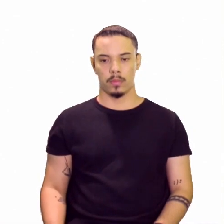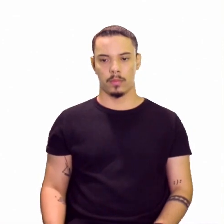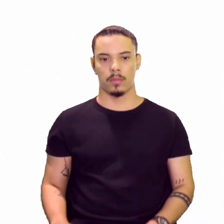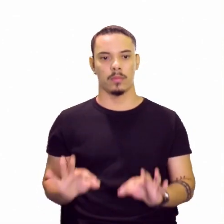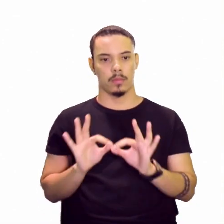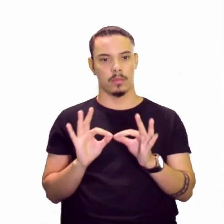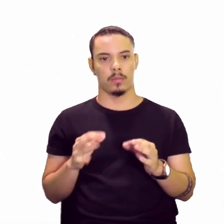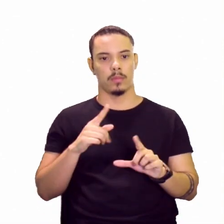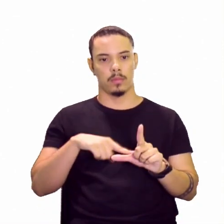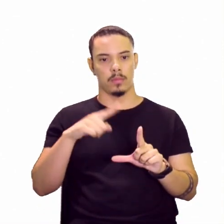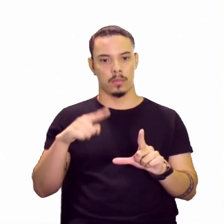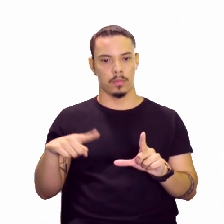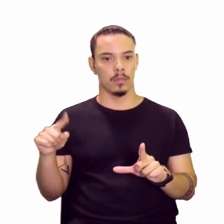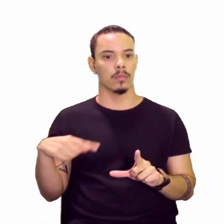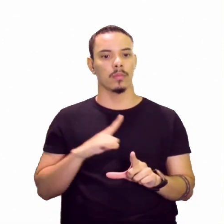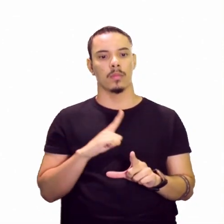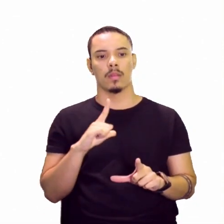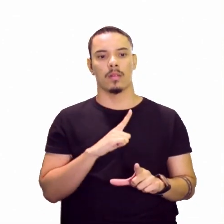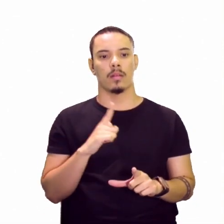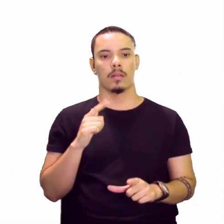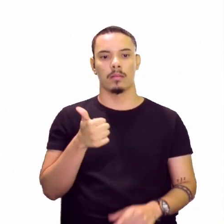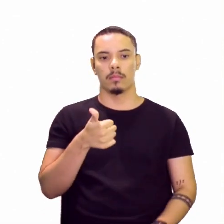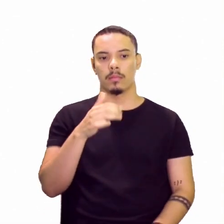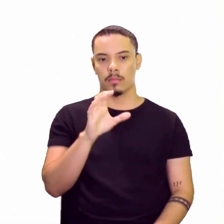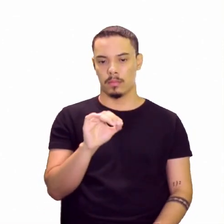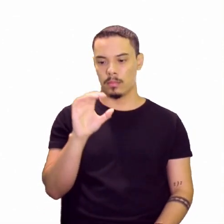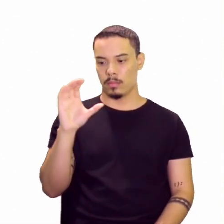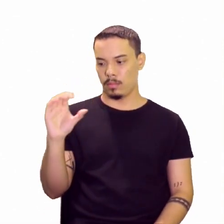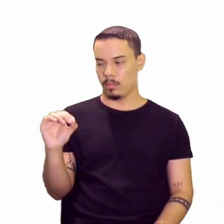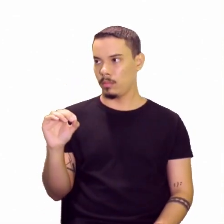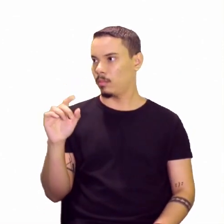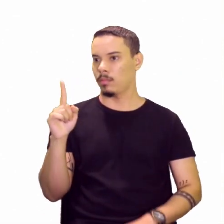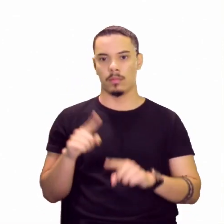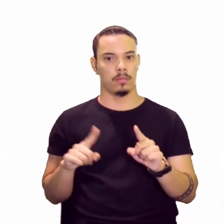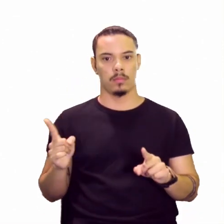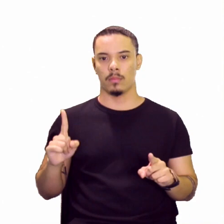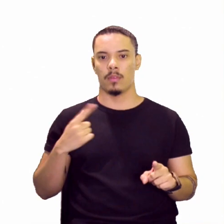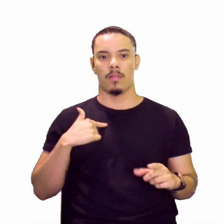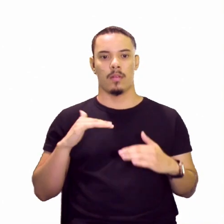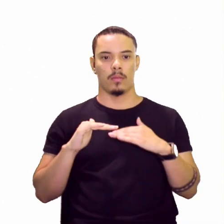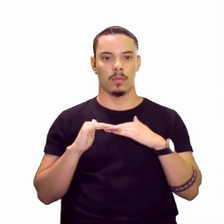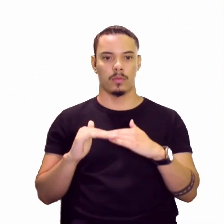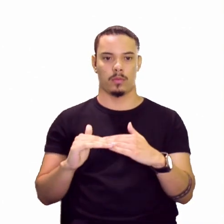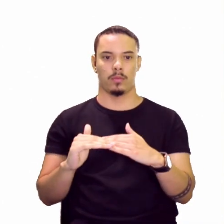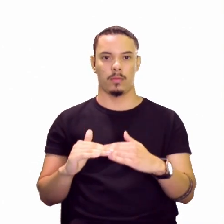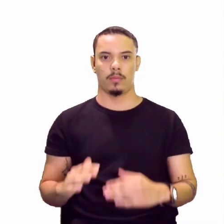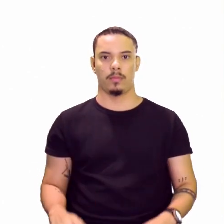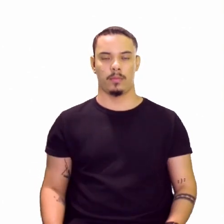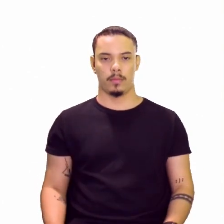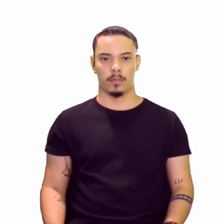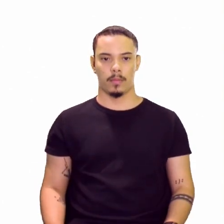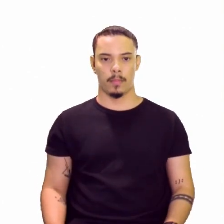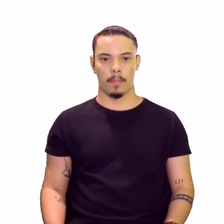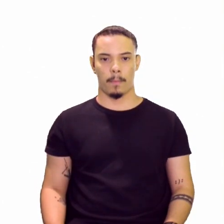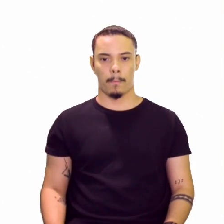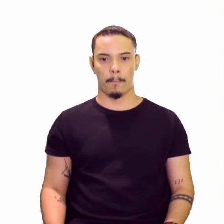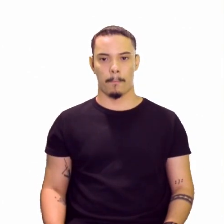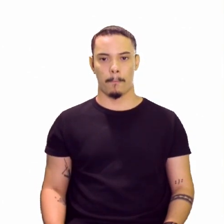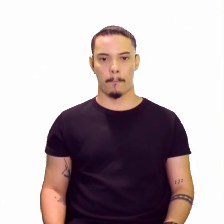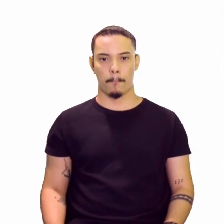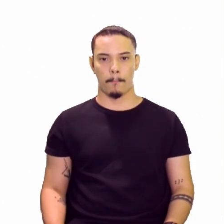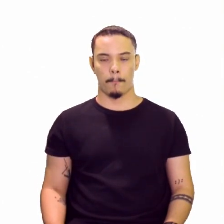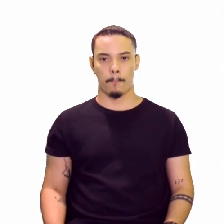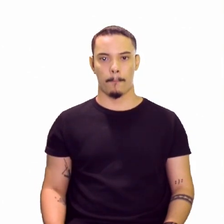Pelo gráfico, a velocidade deixa de variar a partir de 6 segundos, onde se mantém constante, né? Isso.